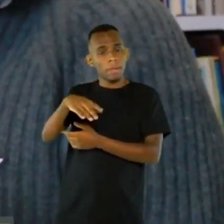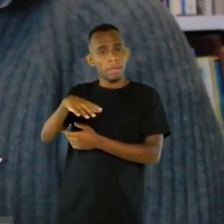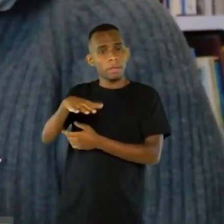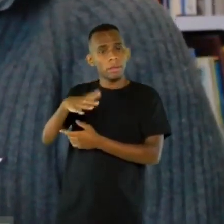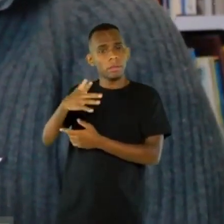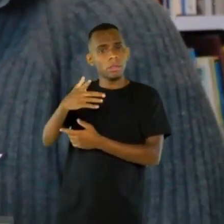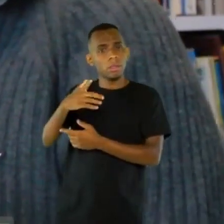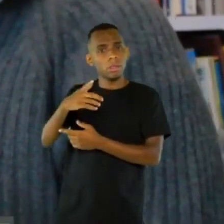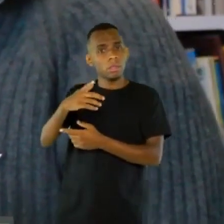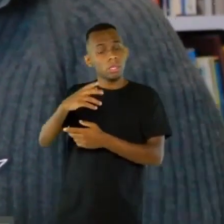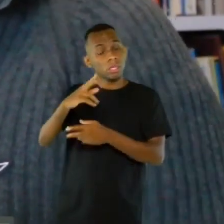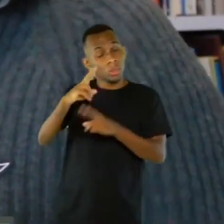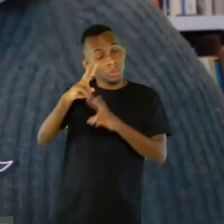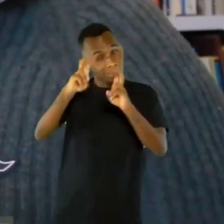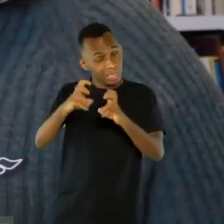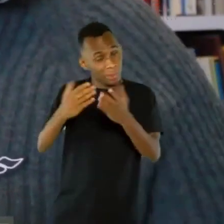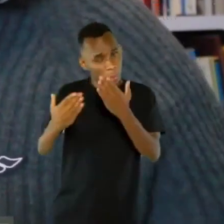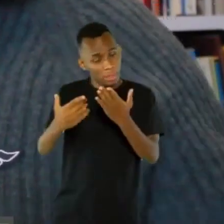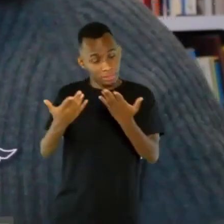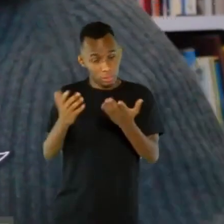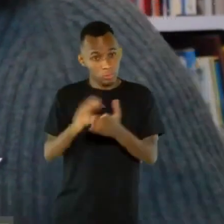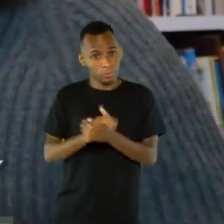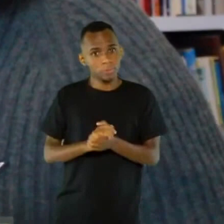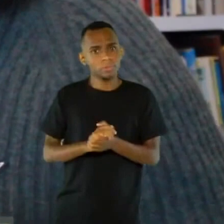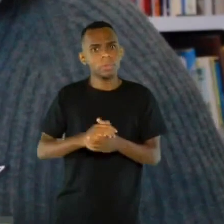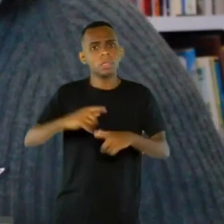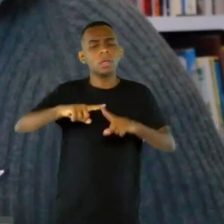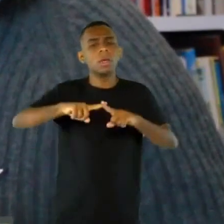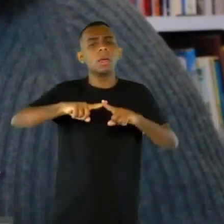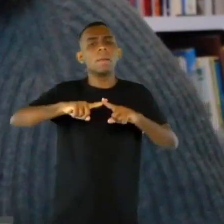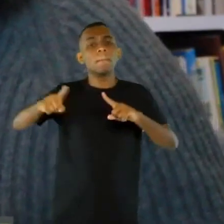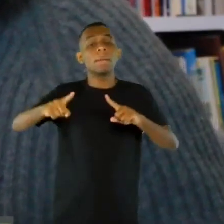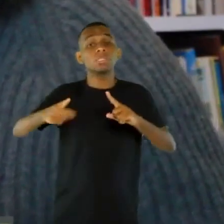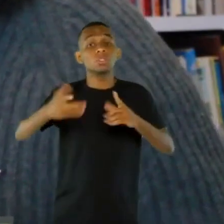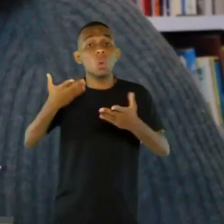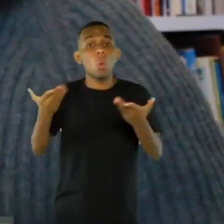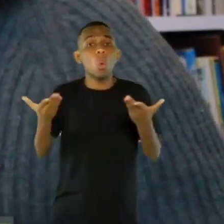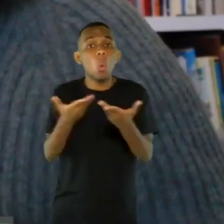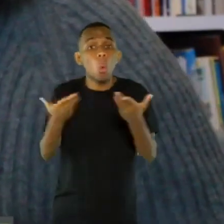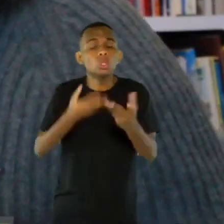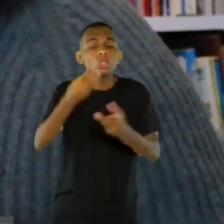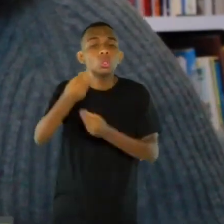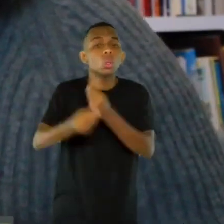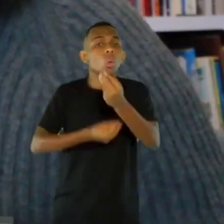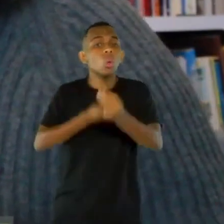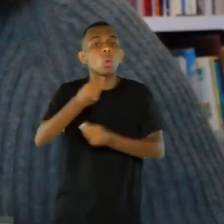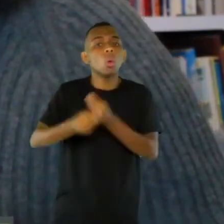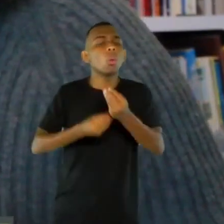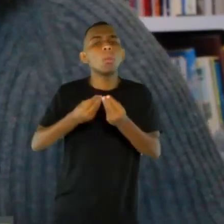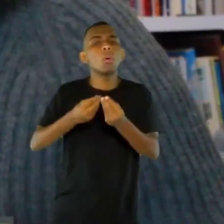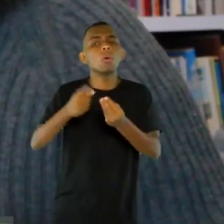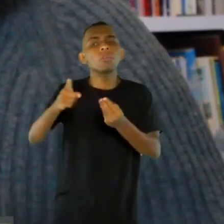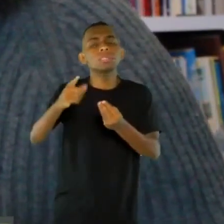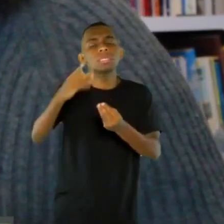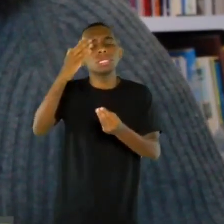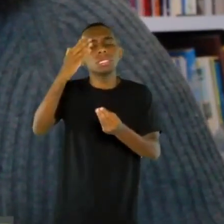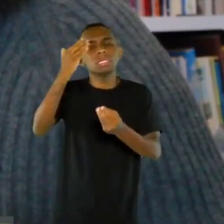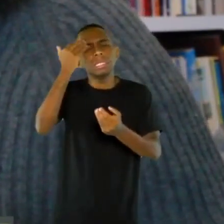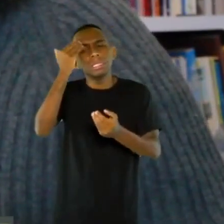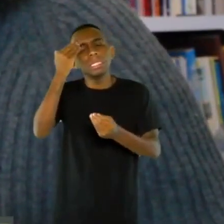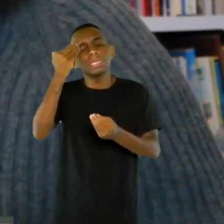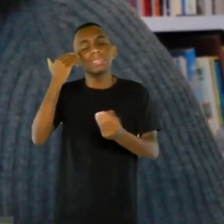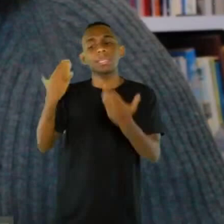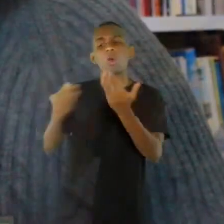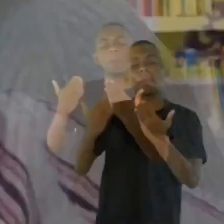tema, não tem comparação. Mas, como é que você entende hoje essa, aspas, comparação?